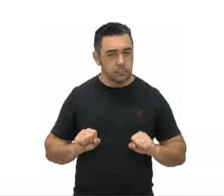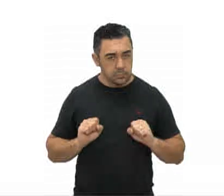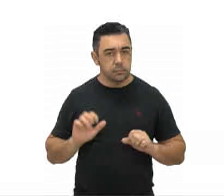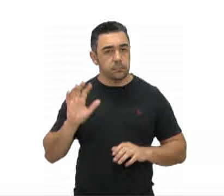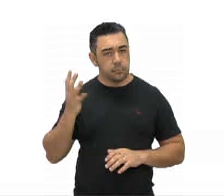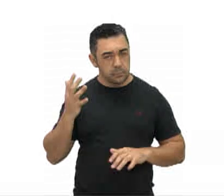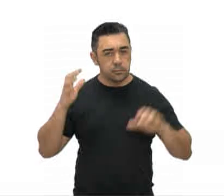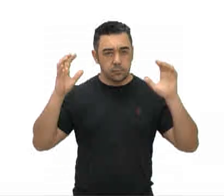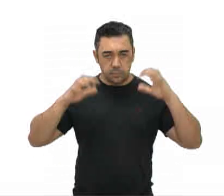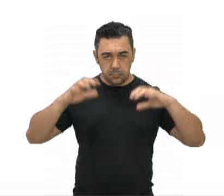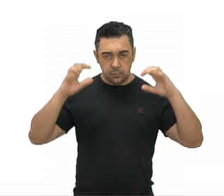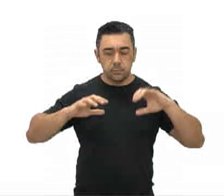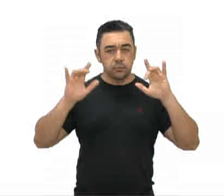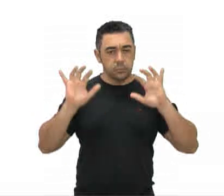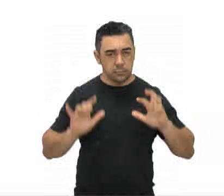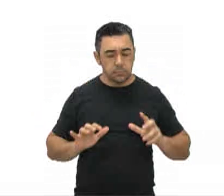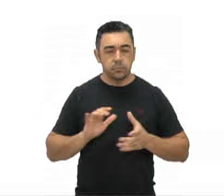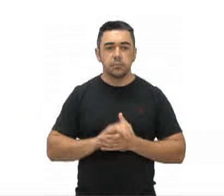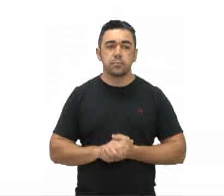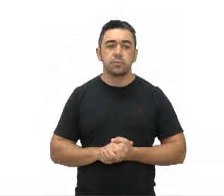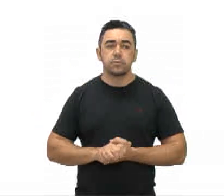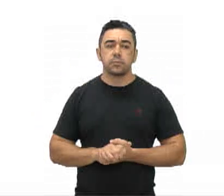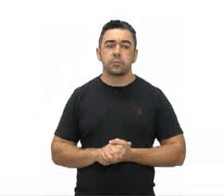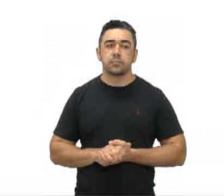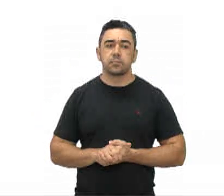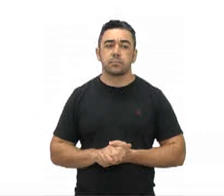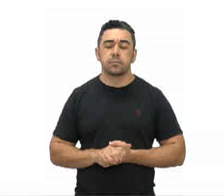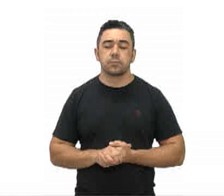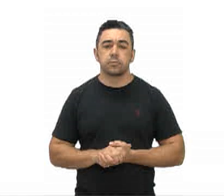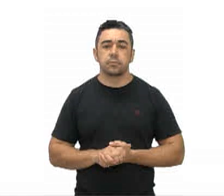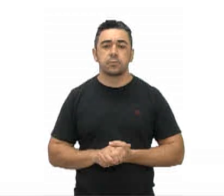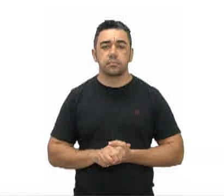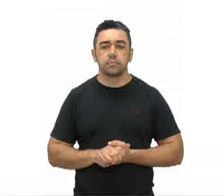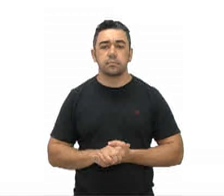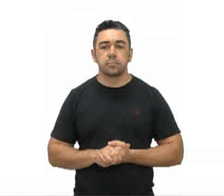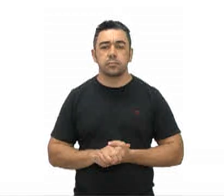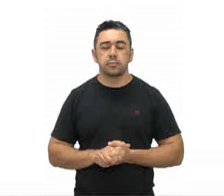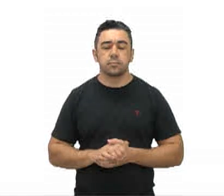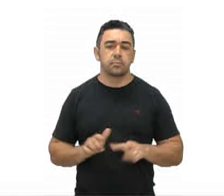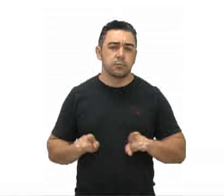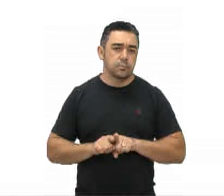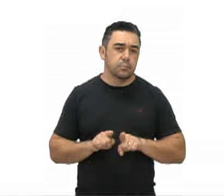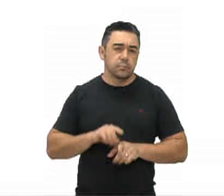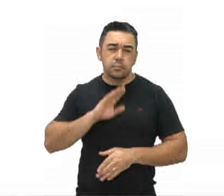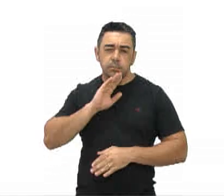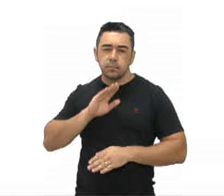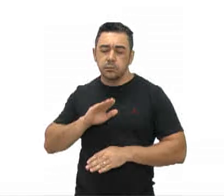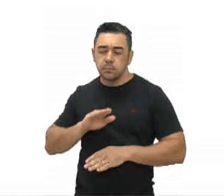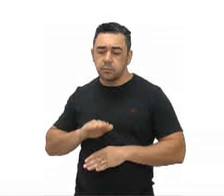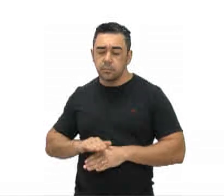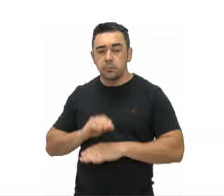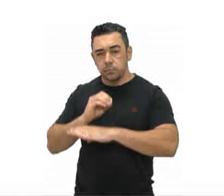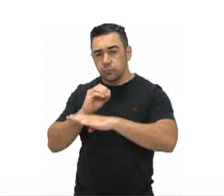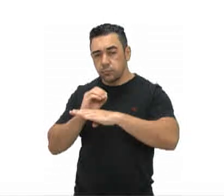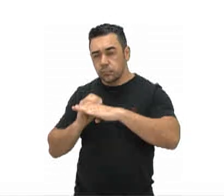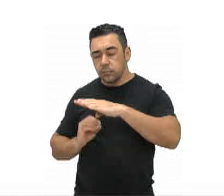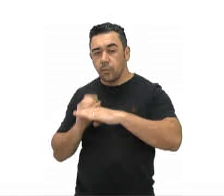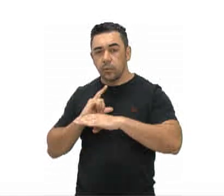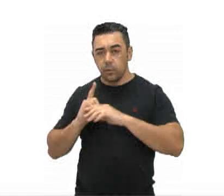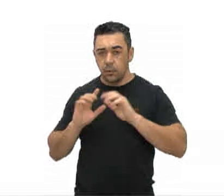com a possibilidade alta de que possa chover, né? Se esperam tormentas ao final da tarde, então ao fim da tarde se